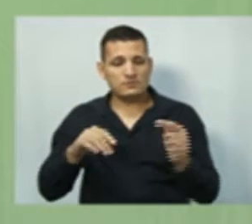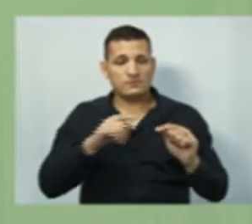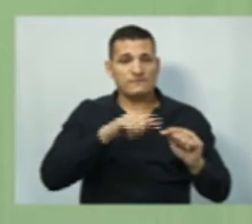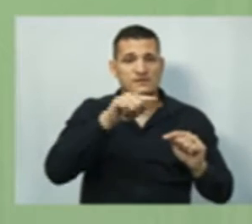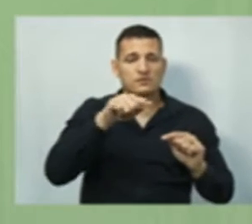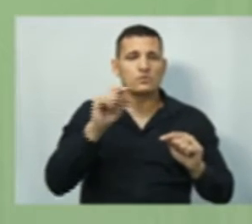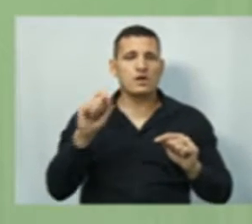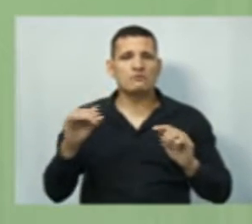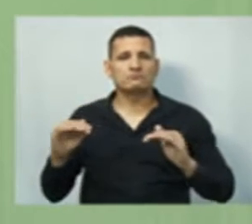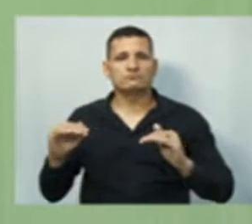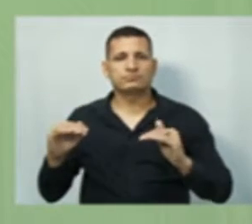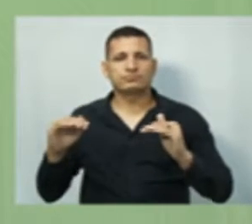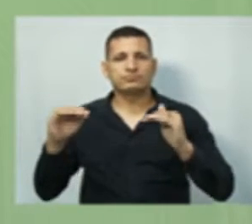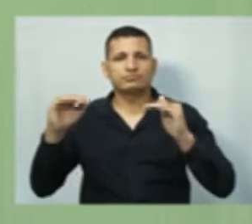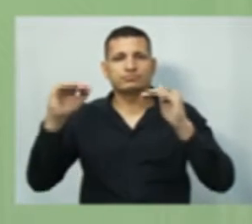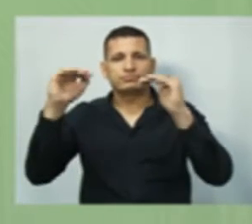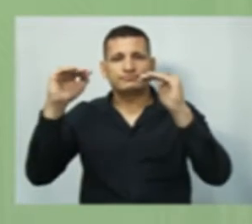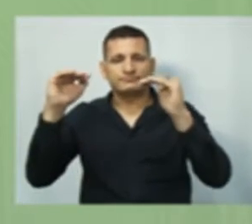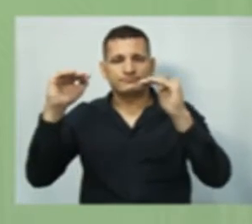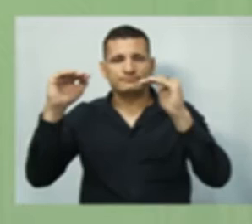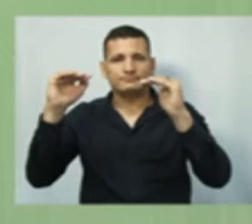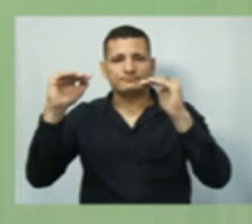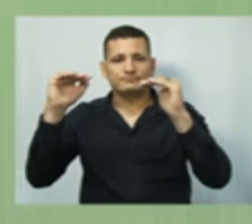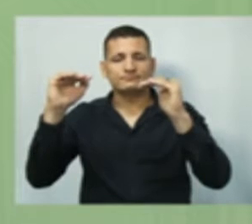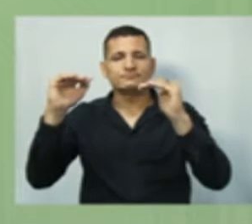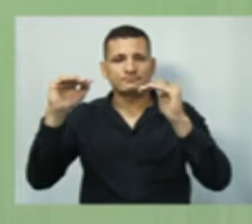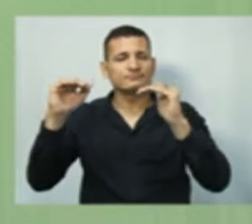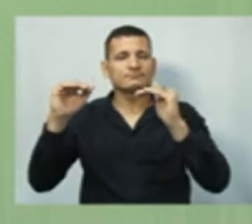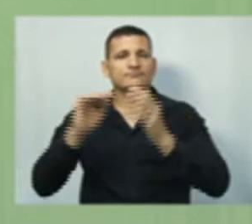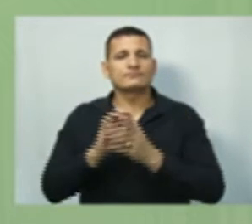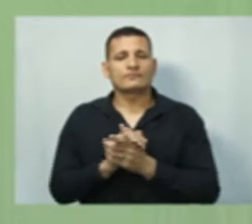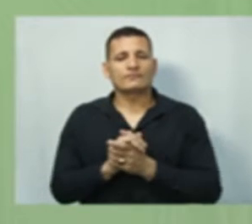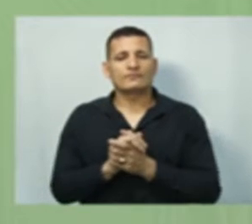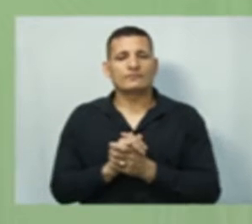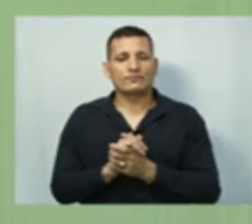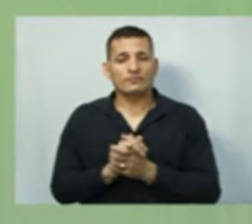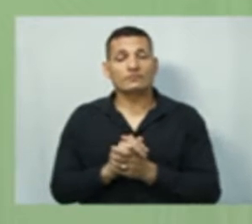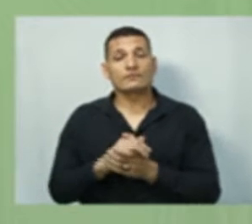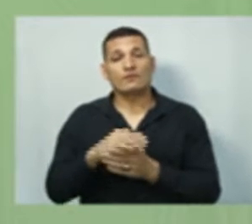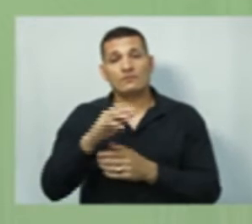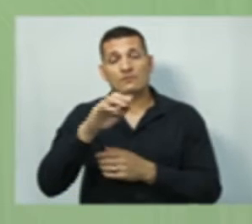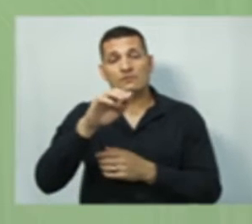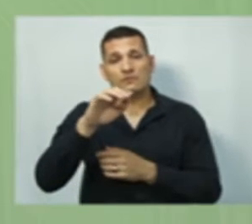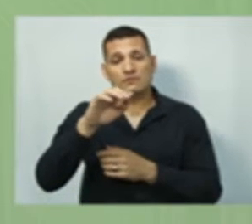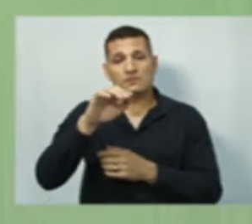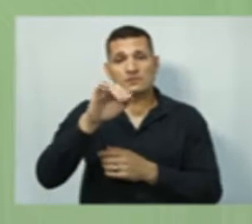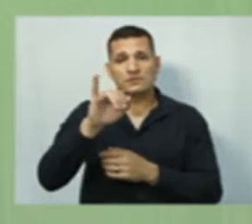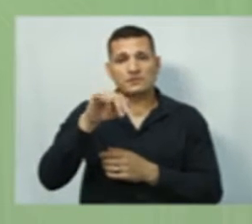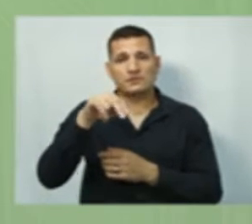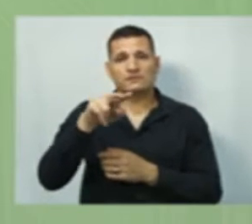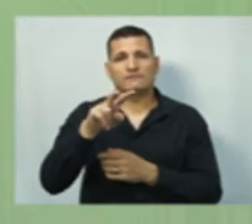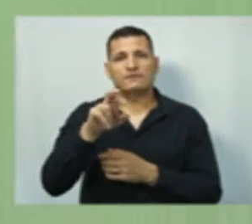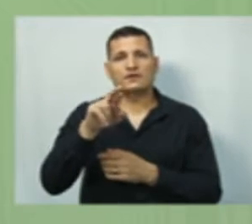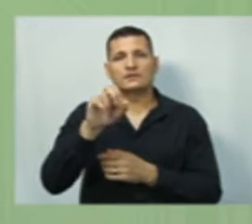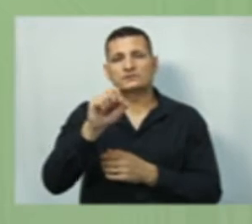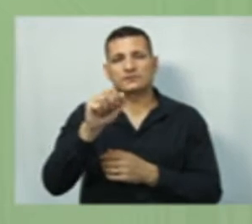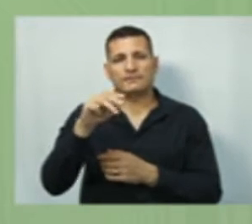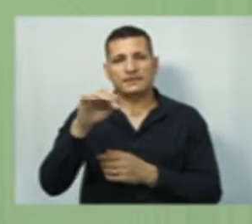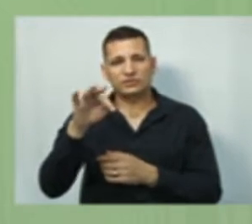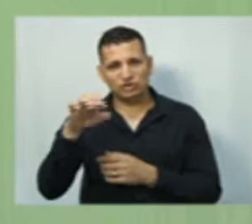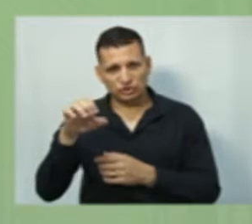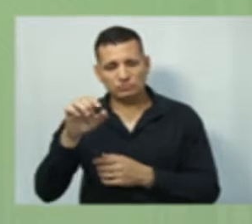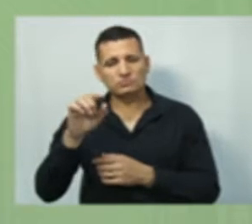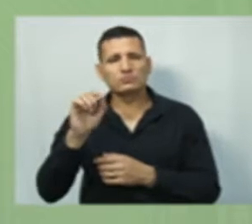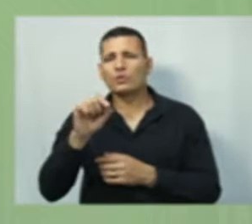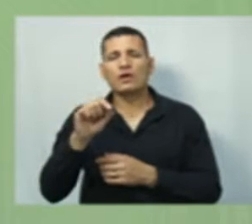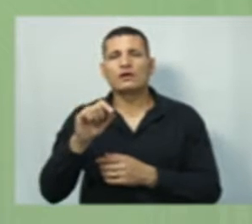tempo. Quando eu falo inversamente proporcional, eu quero dizer que quando uma aumenta, a outra diminui. Ou